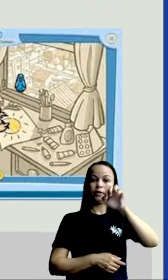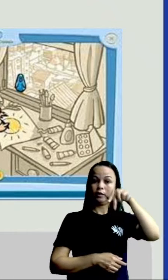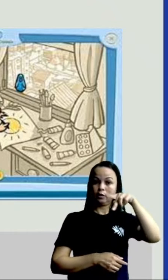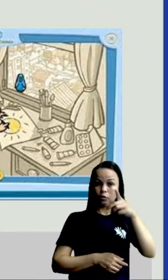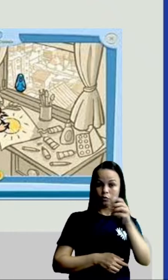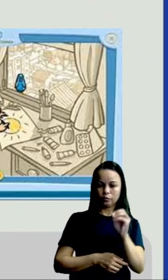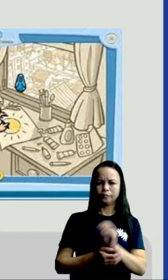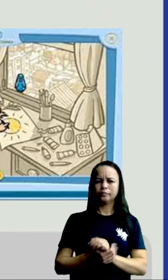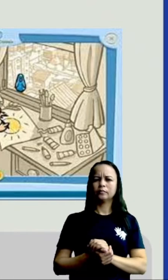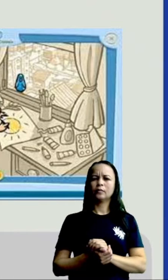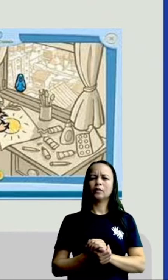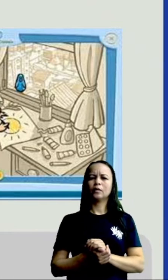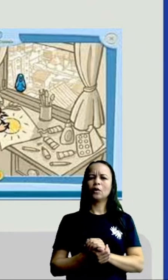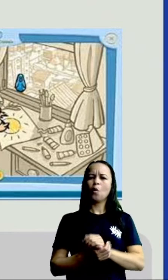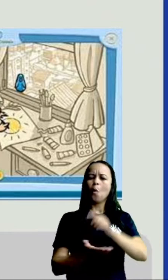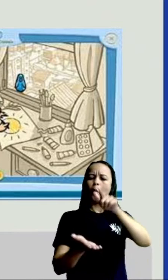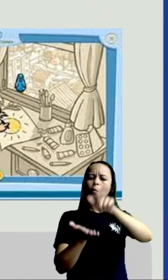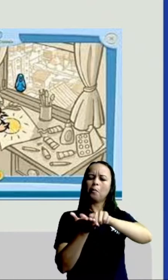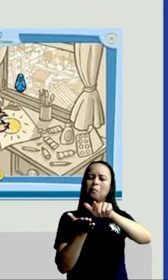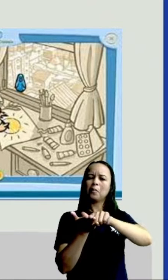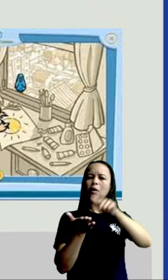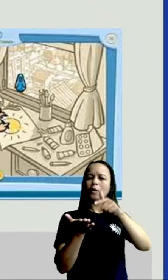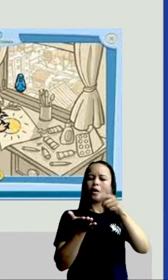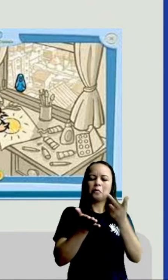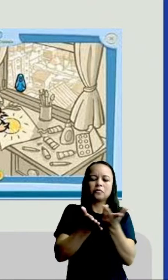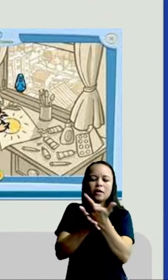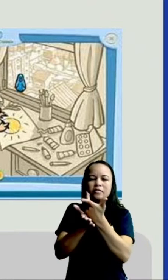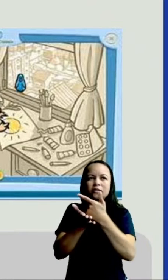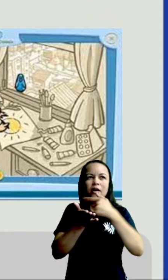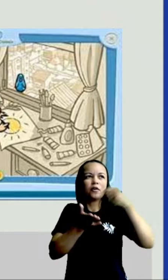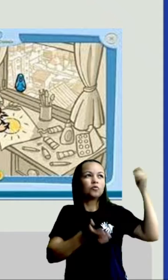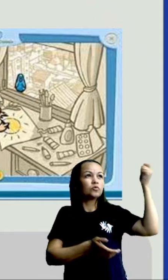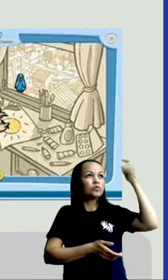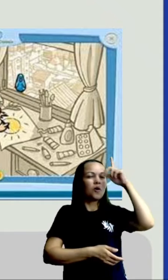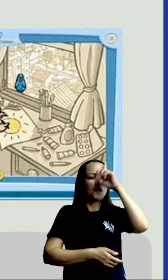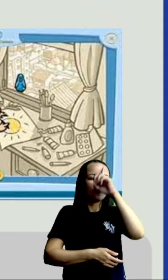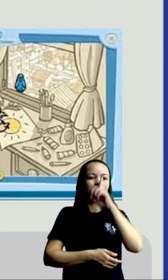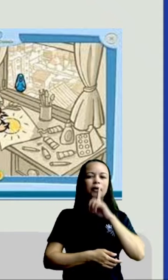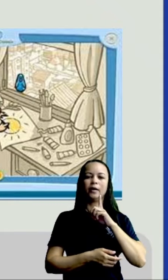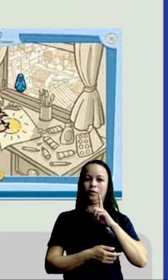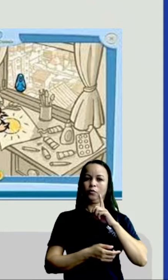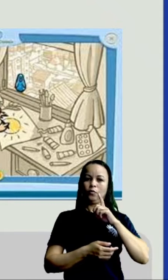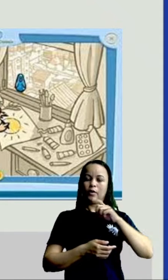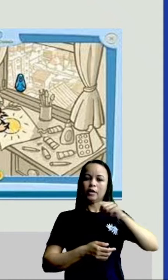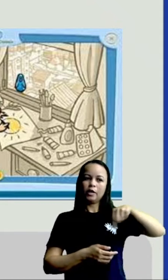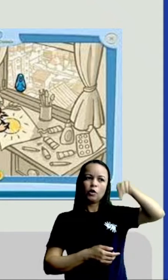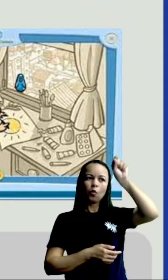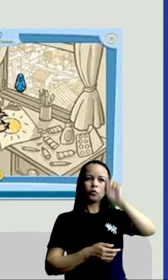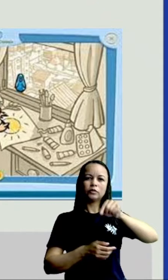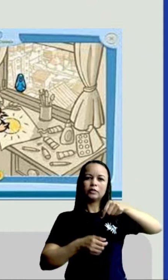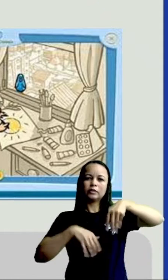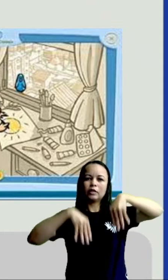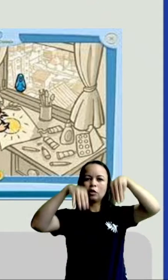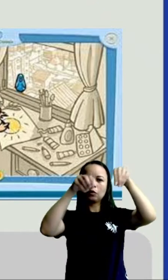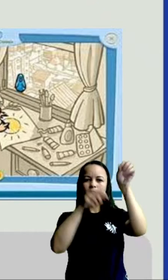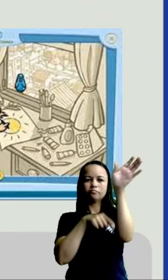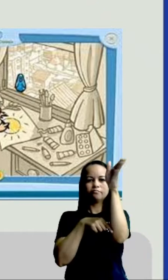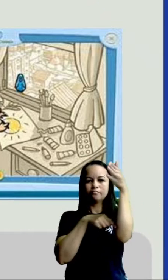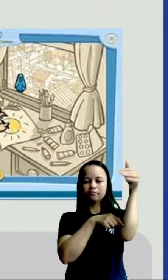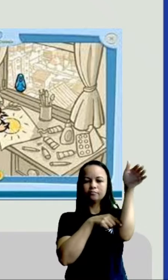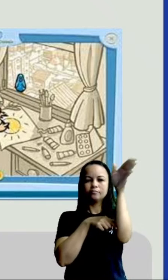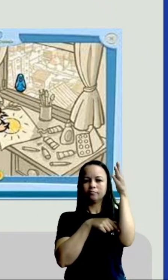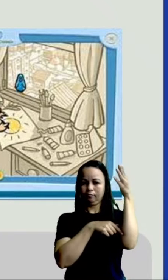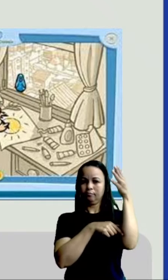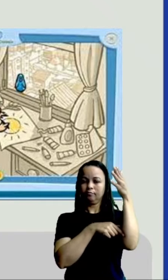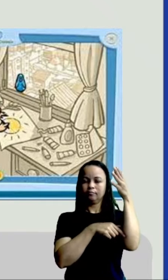tá uma folha qualquer eu desenho um sol amarelo e com cinco ou seis retas é fácil fazer um